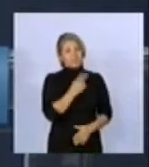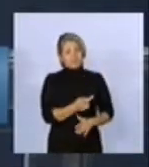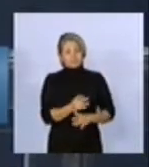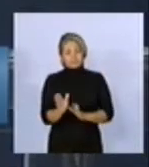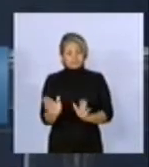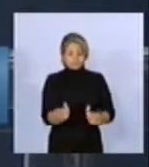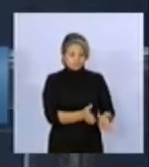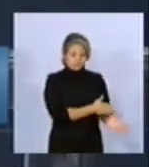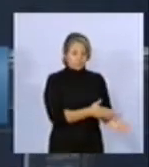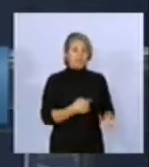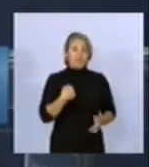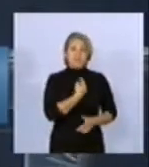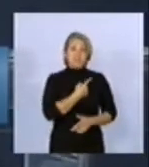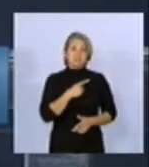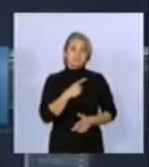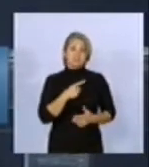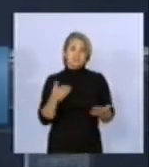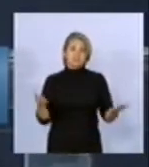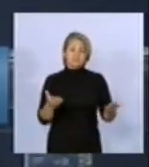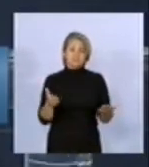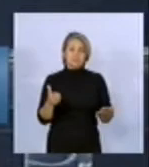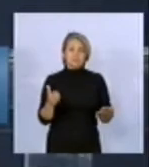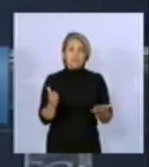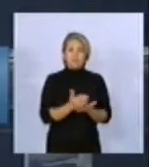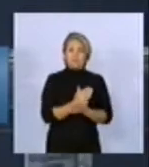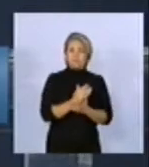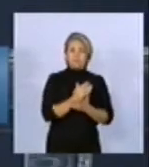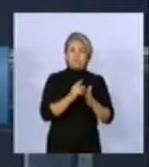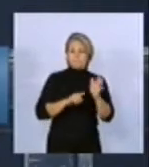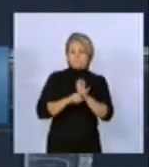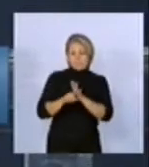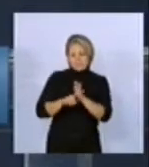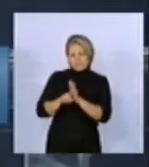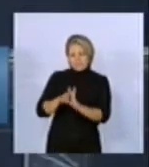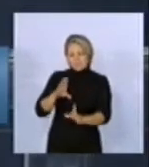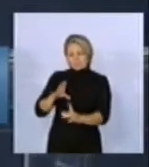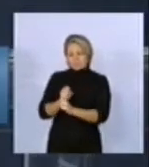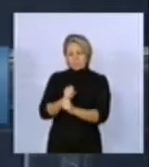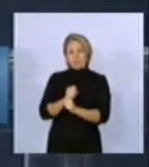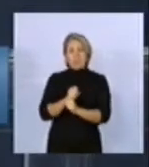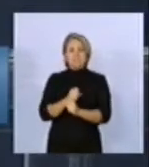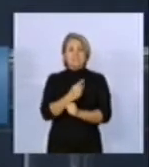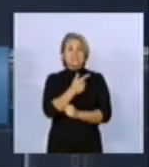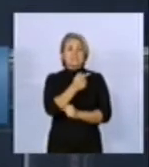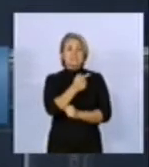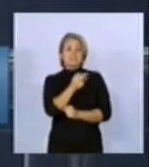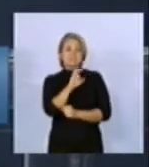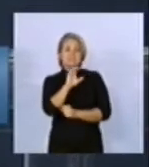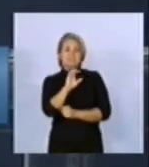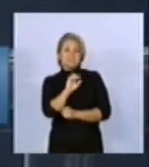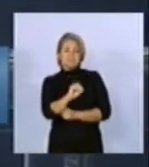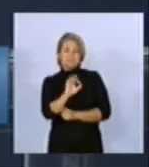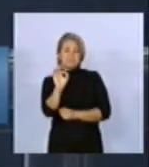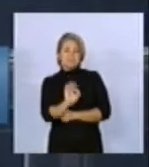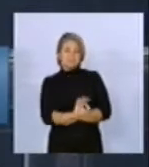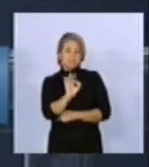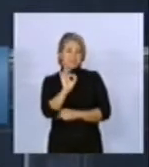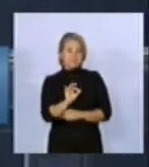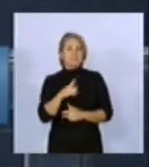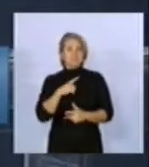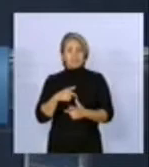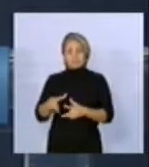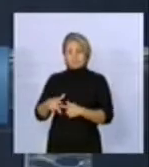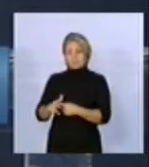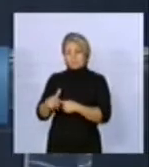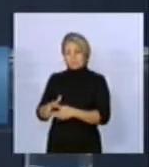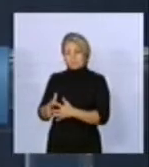a nós temos em termos de dados levantados que 65 por cento da nossa área é mecanizada se levar